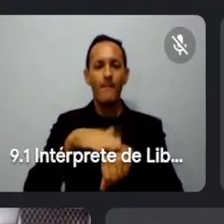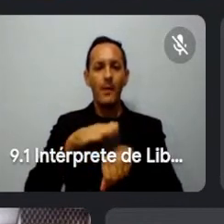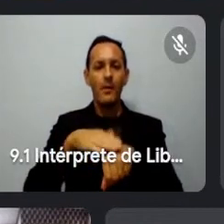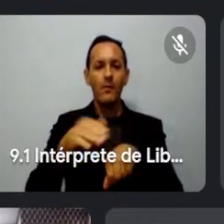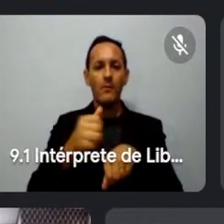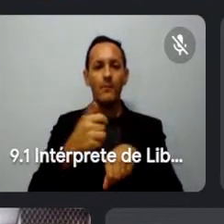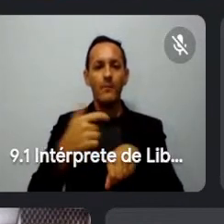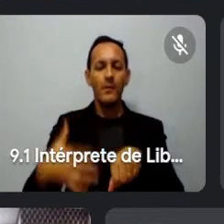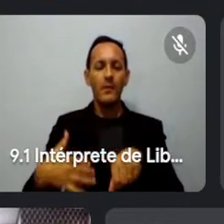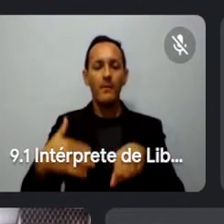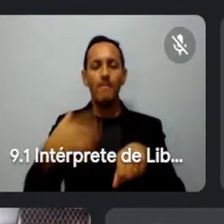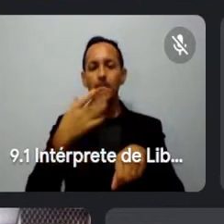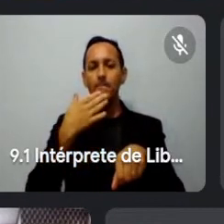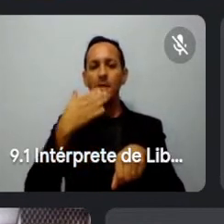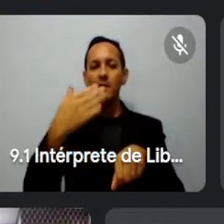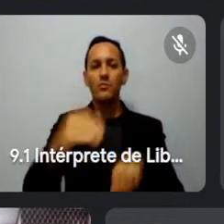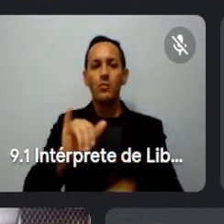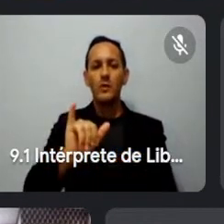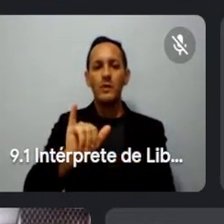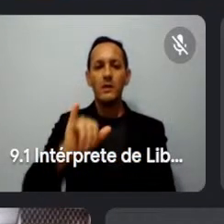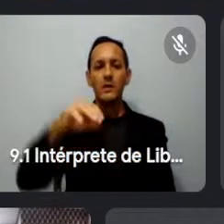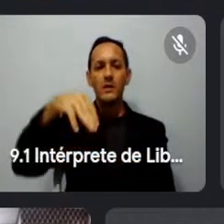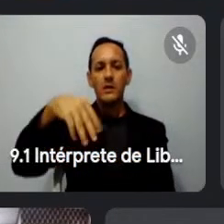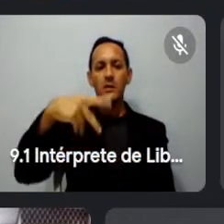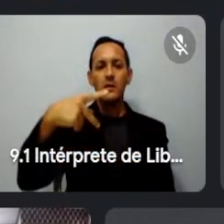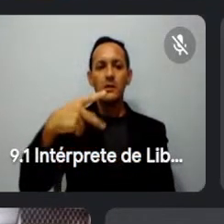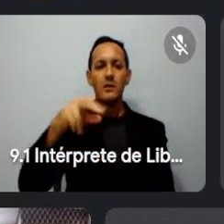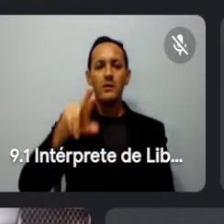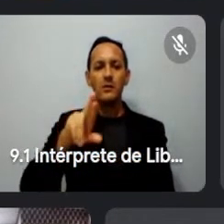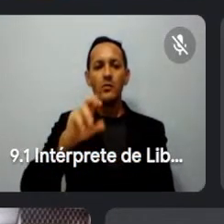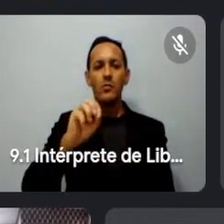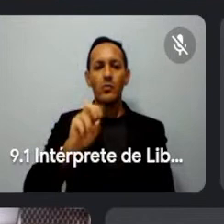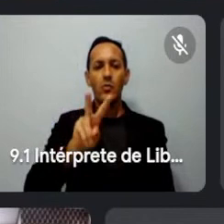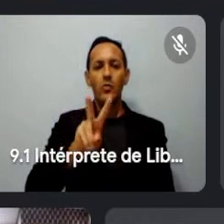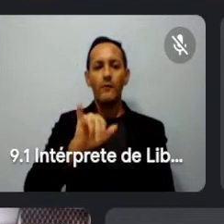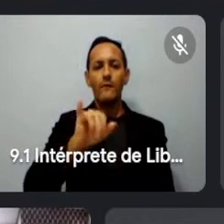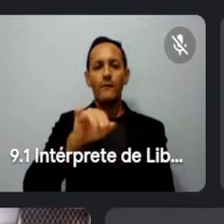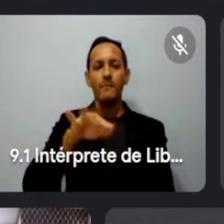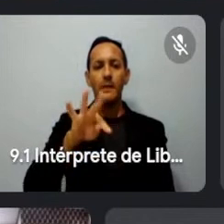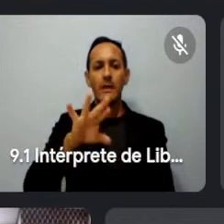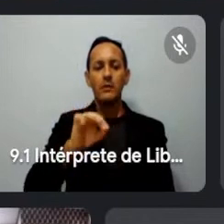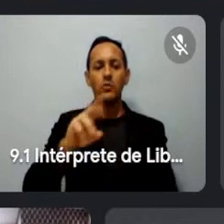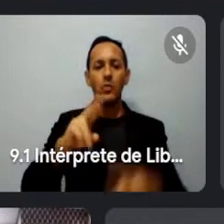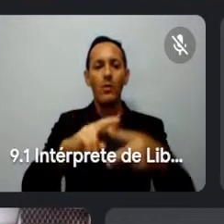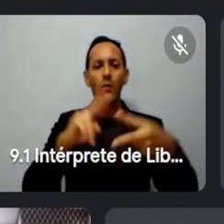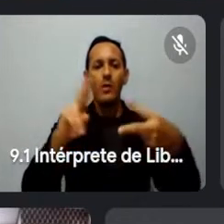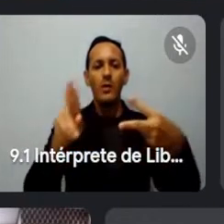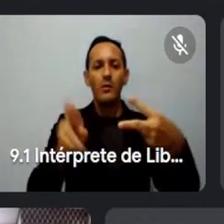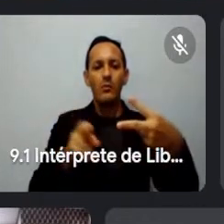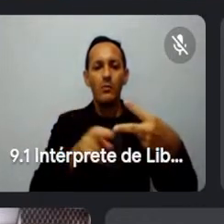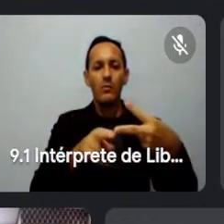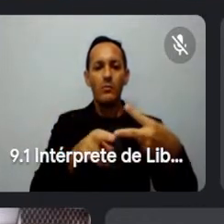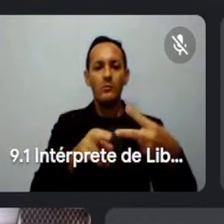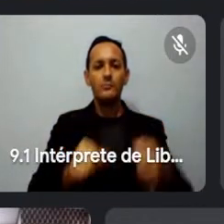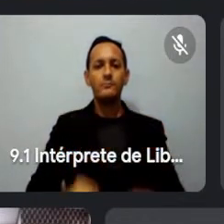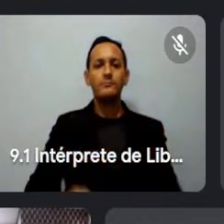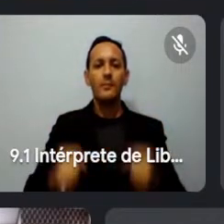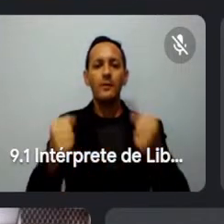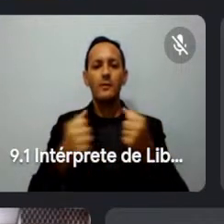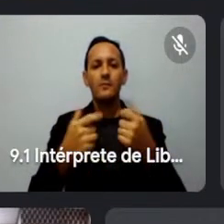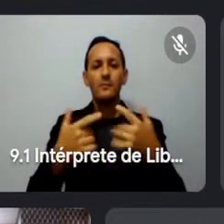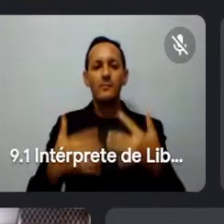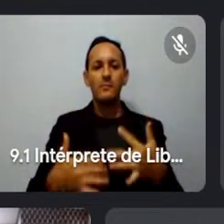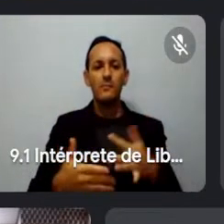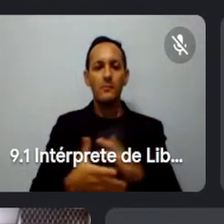dando-lhe provimento ao recurso a título de esclarecimento aqui até porque foi